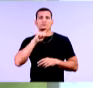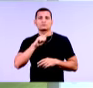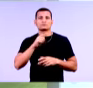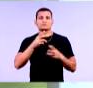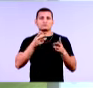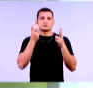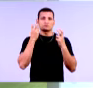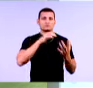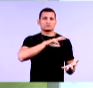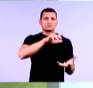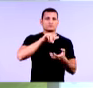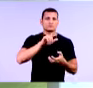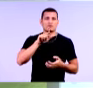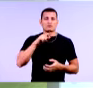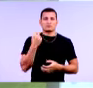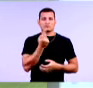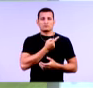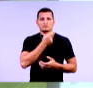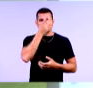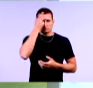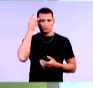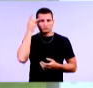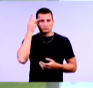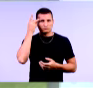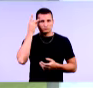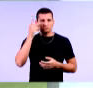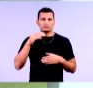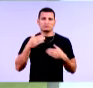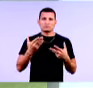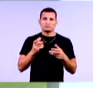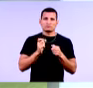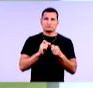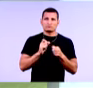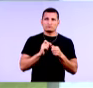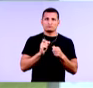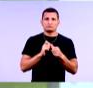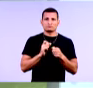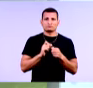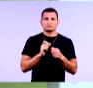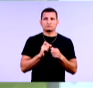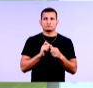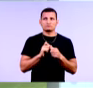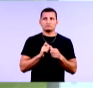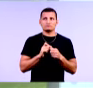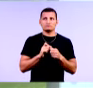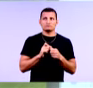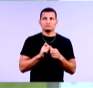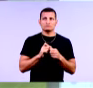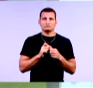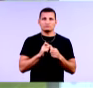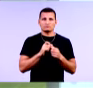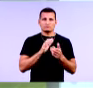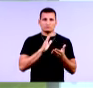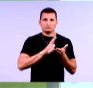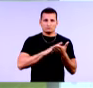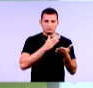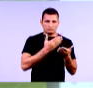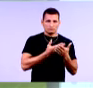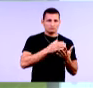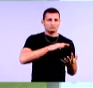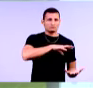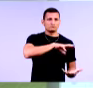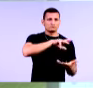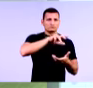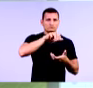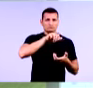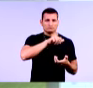nossa volta? Nós, seres humanos. Então a gente vai fazer a vez, né, da interpretação do mundo à